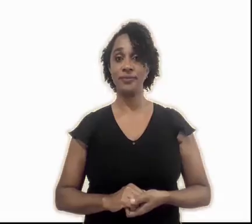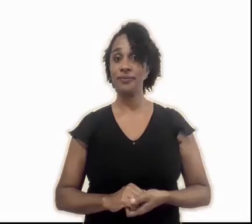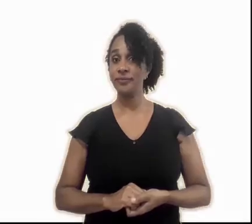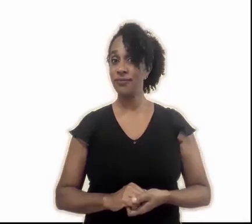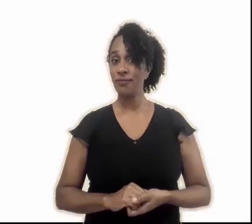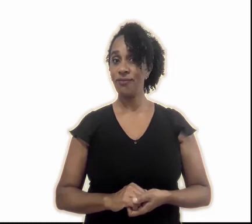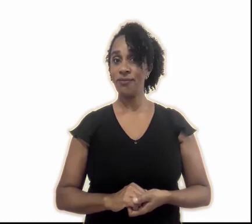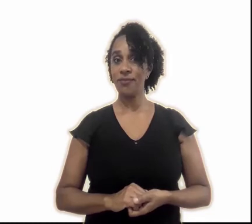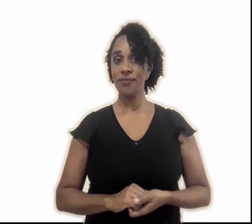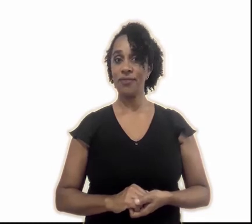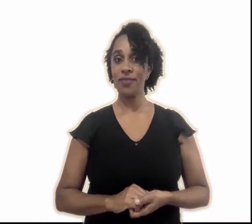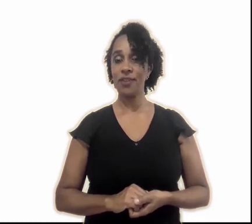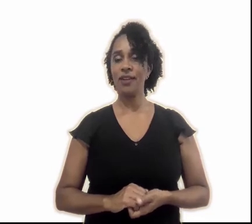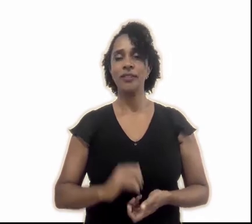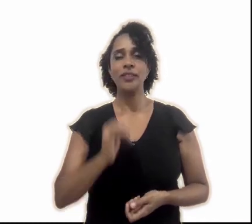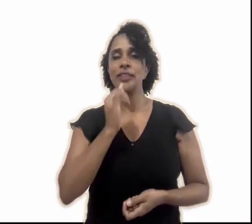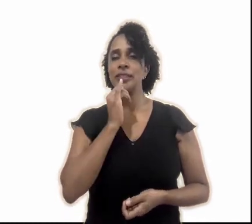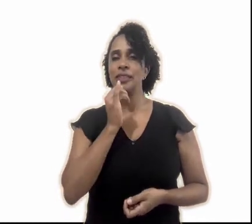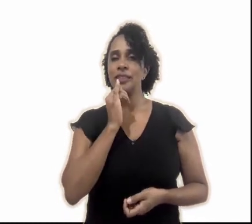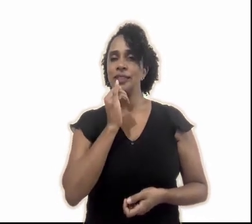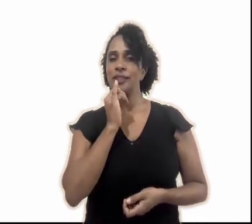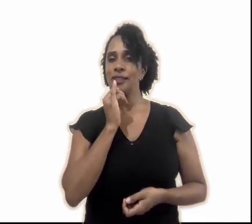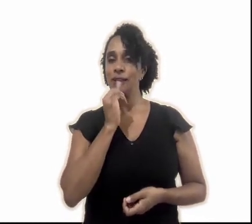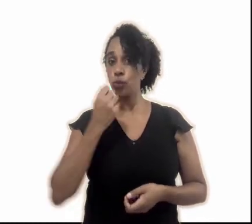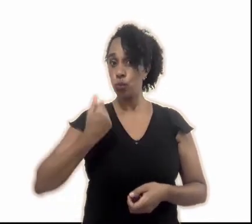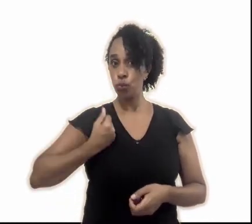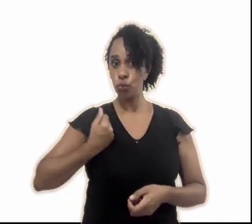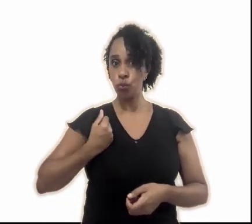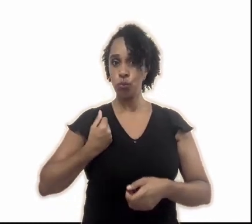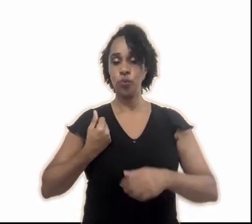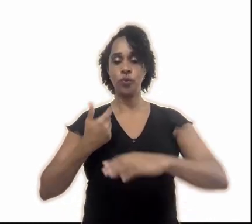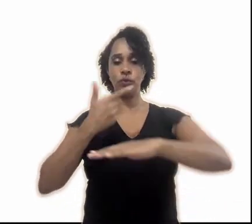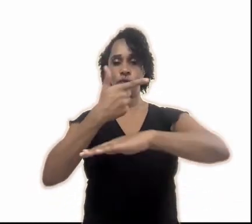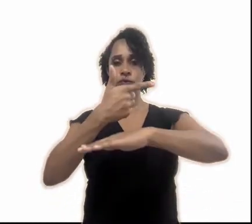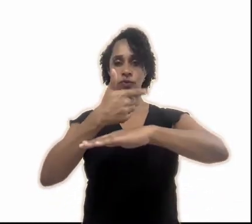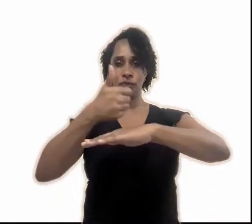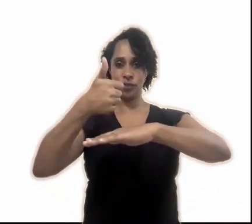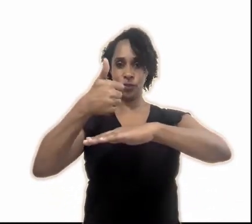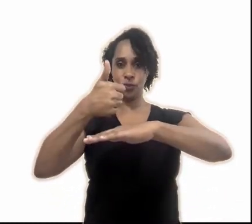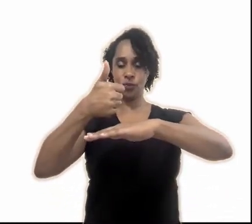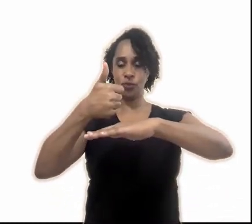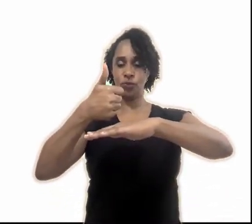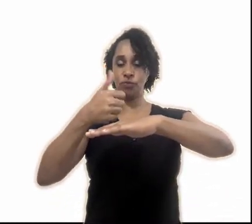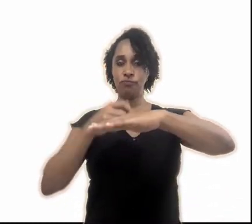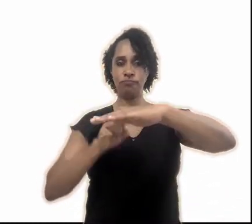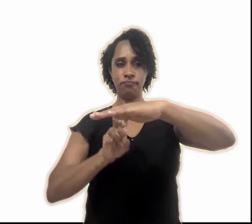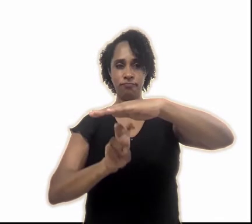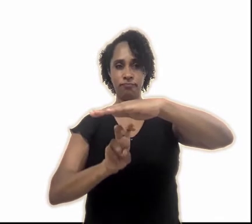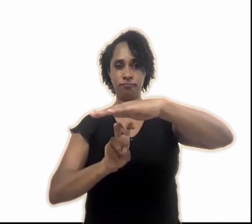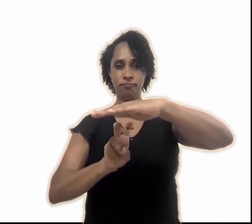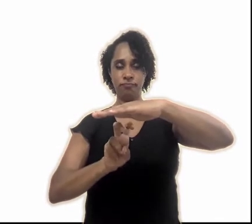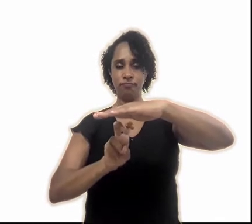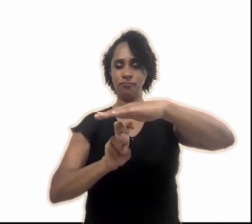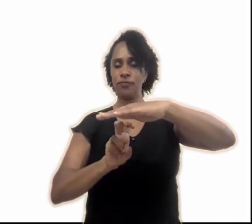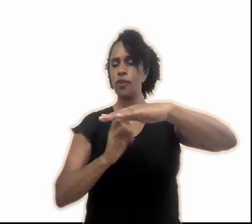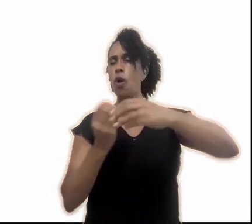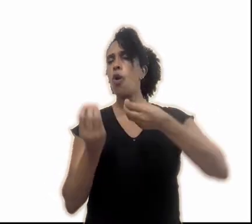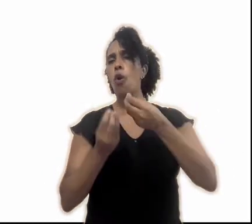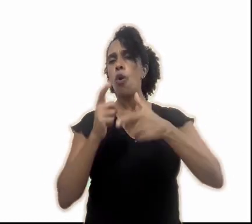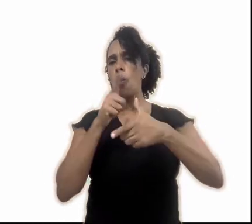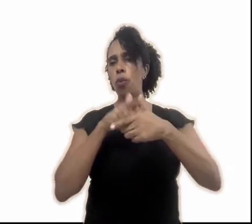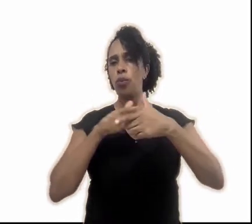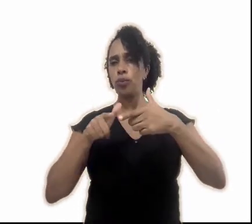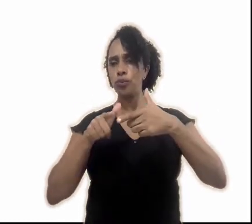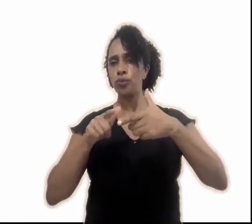Muito bem. Vamos ver isso em um exemplo. 21 sobre 5. Vamos dividir essa fração imprópria aqui.